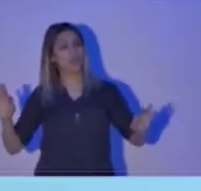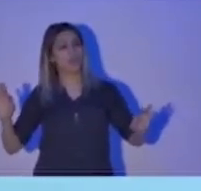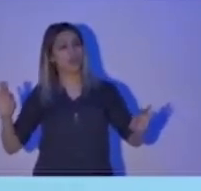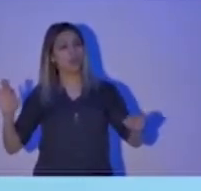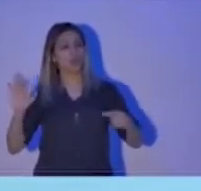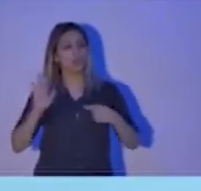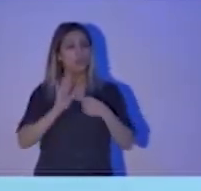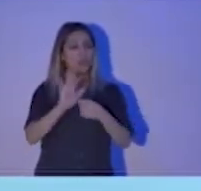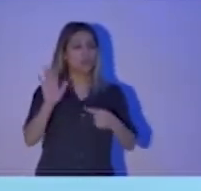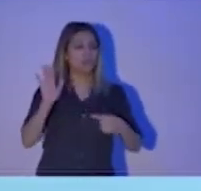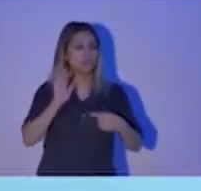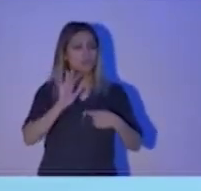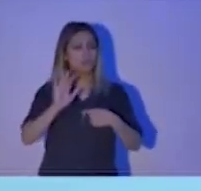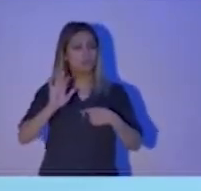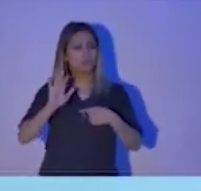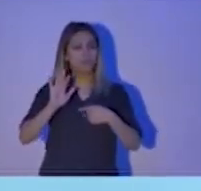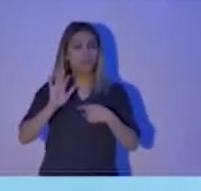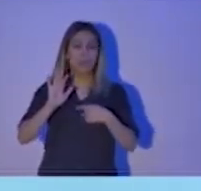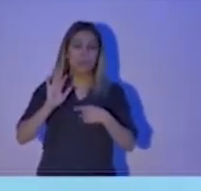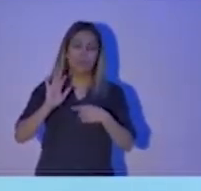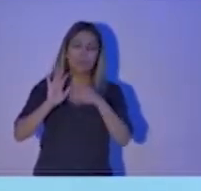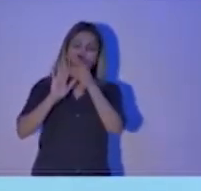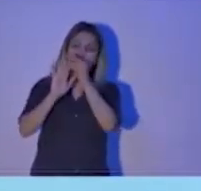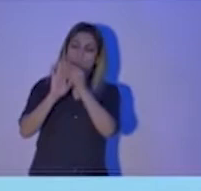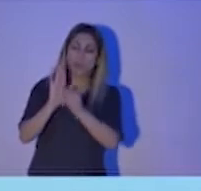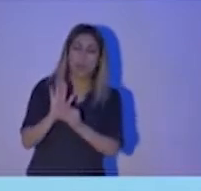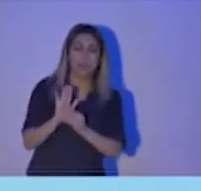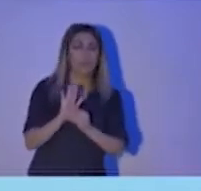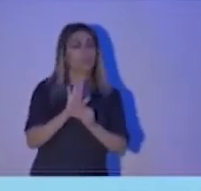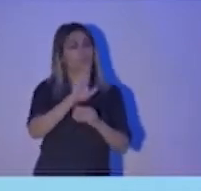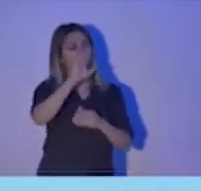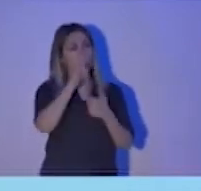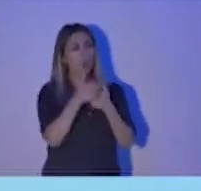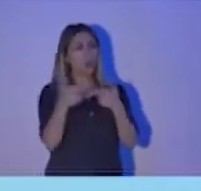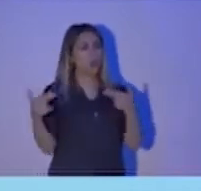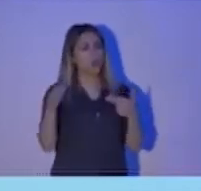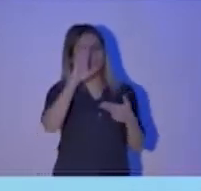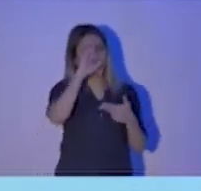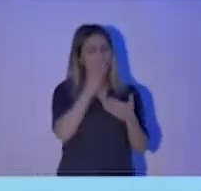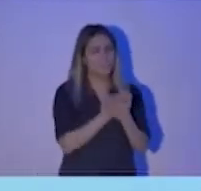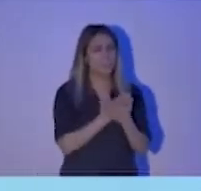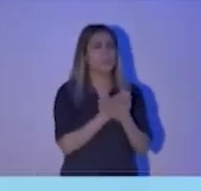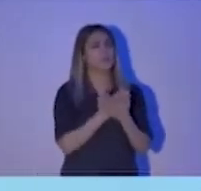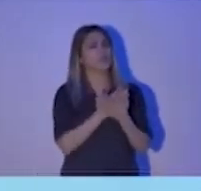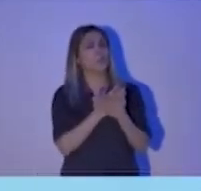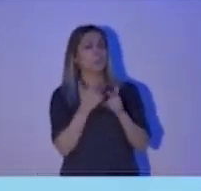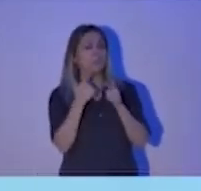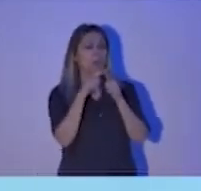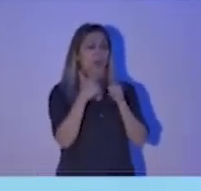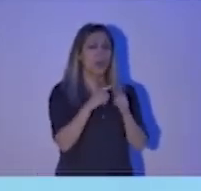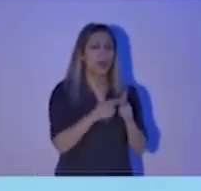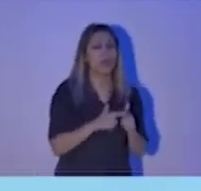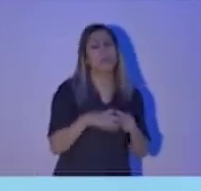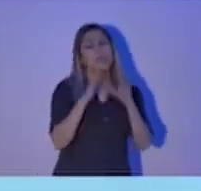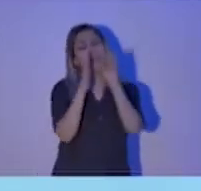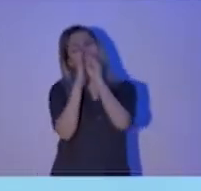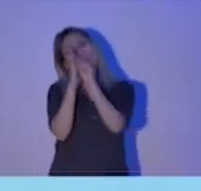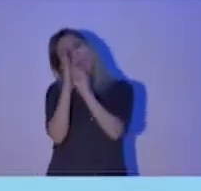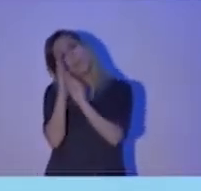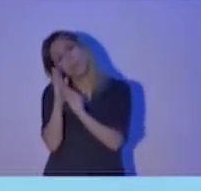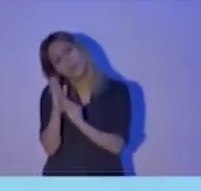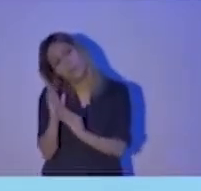eu acredito e no que o país resolve e vai pôr dinheiro, para ser usado com responsabilidade, com